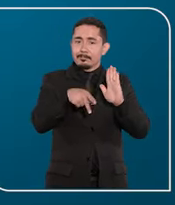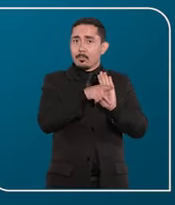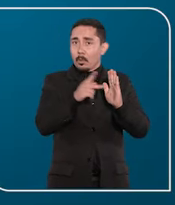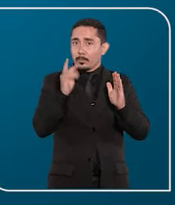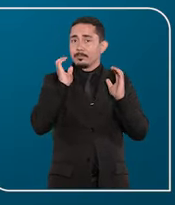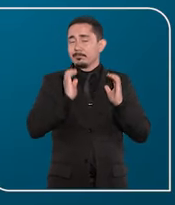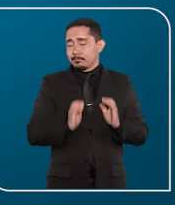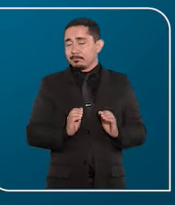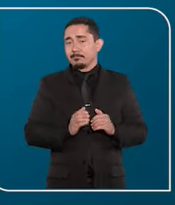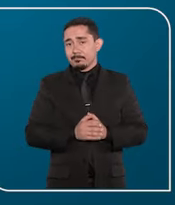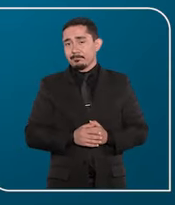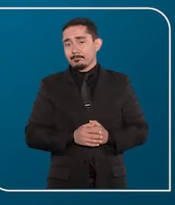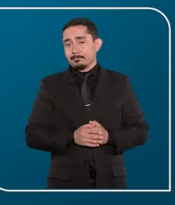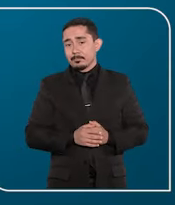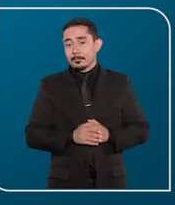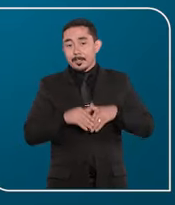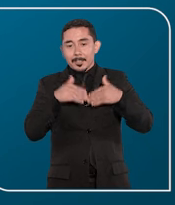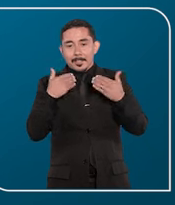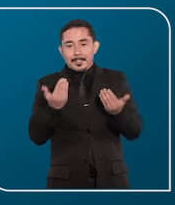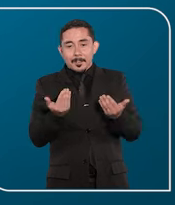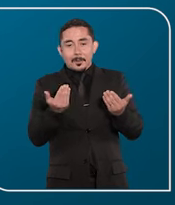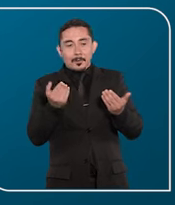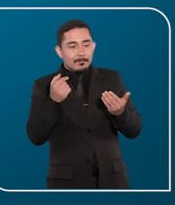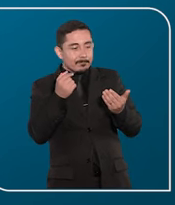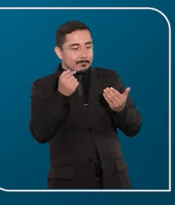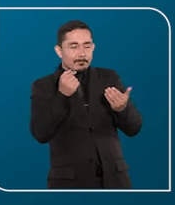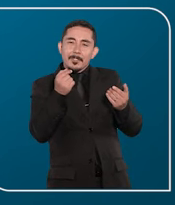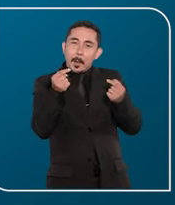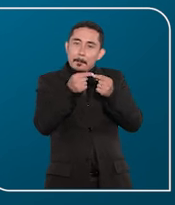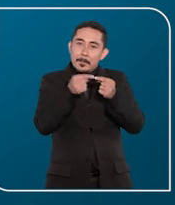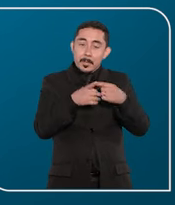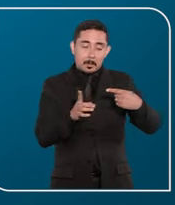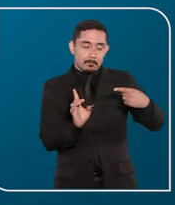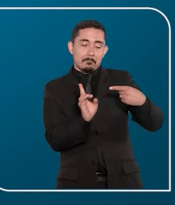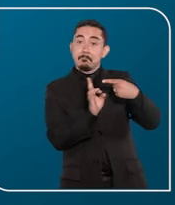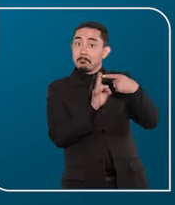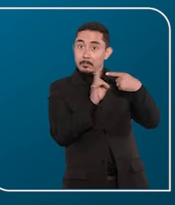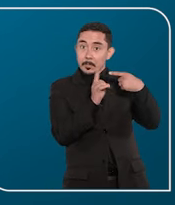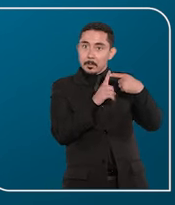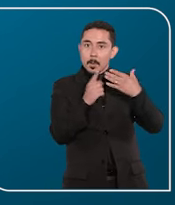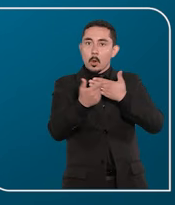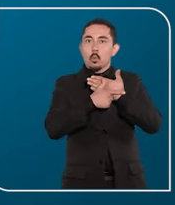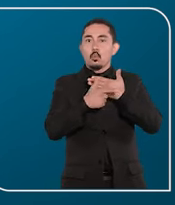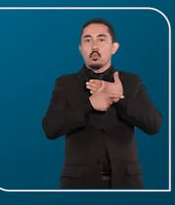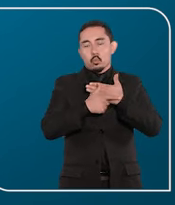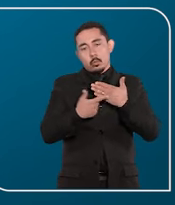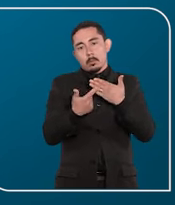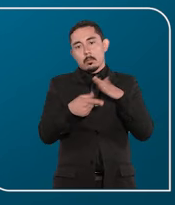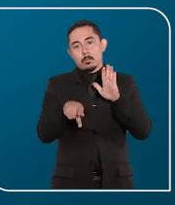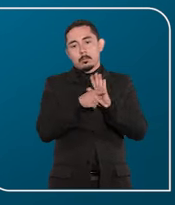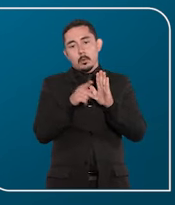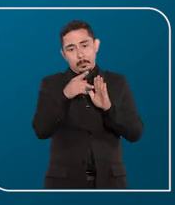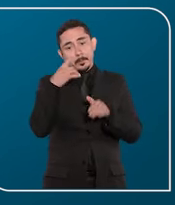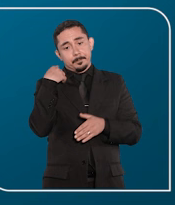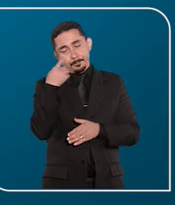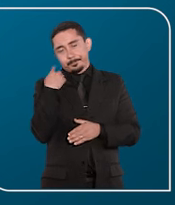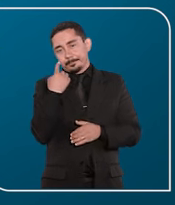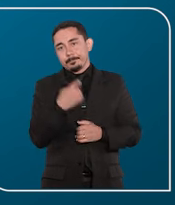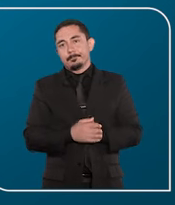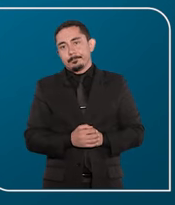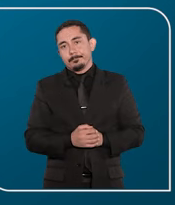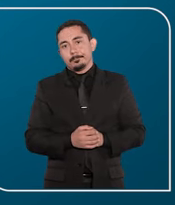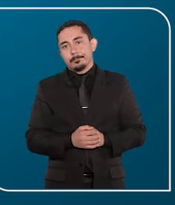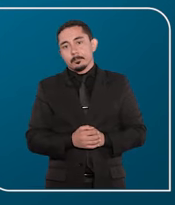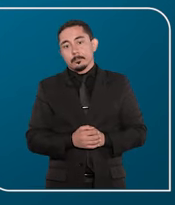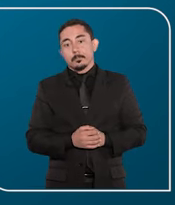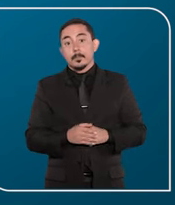Então, esse é o primeiro sentido, essa é a primeira função da advocacia, né? E aí,